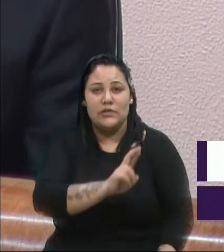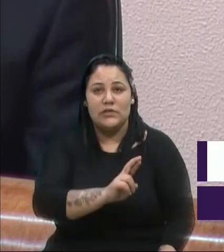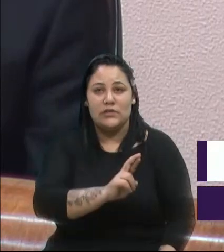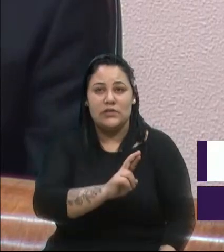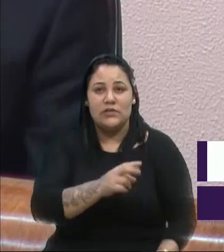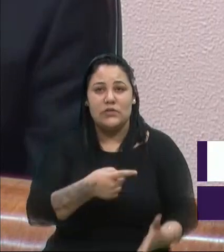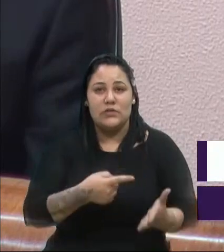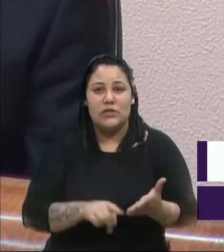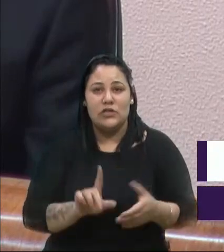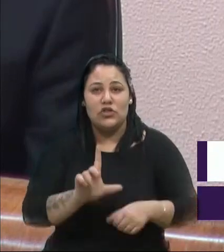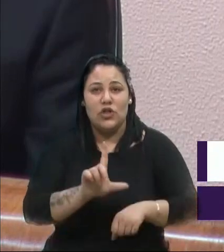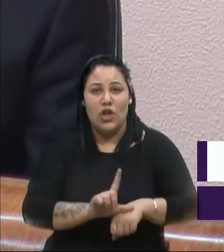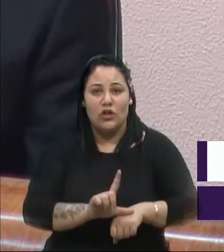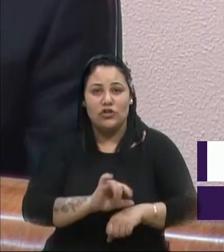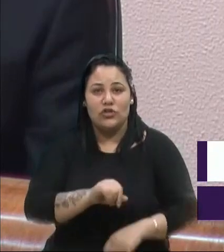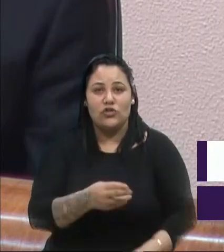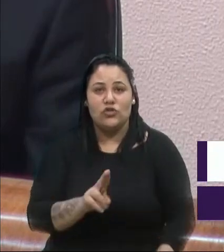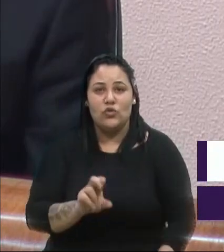Jussara Leite,